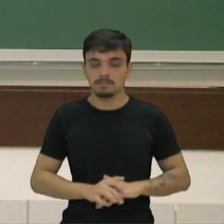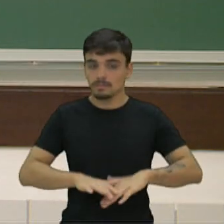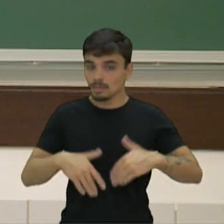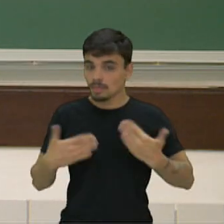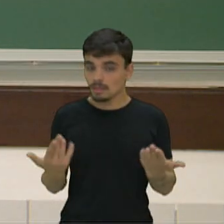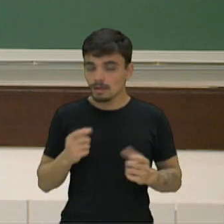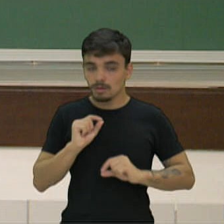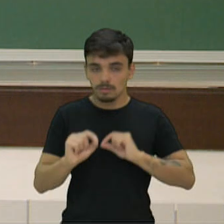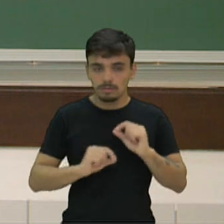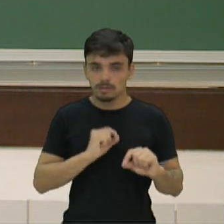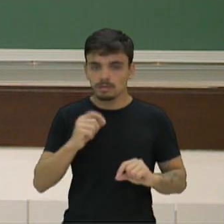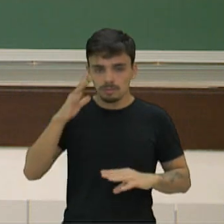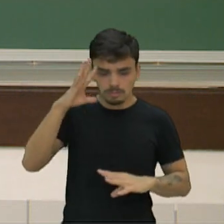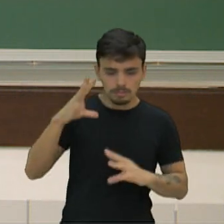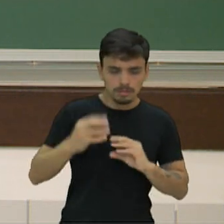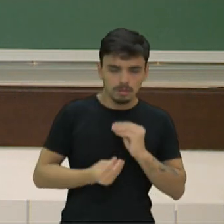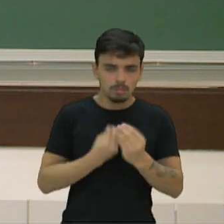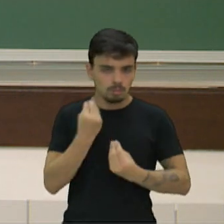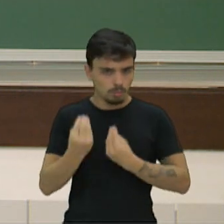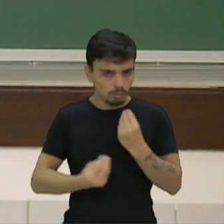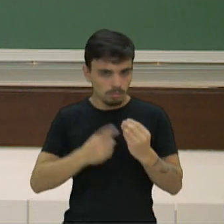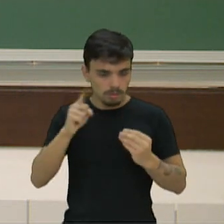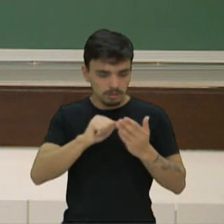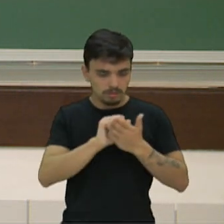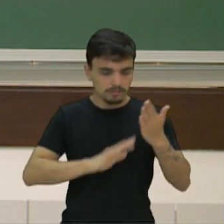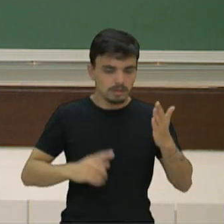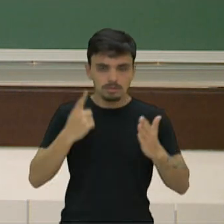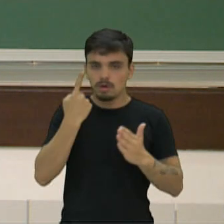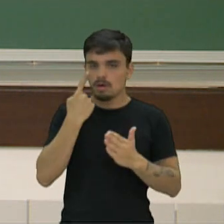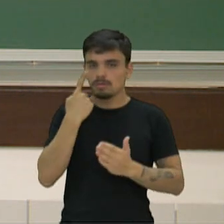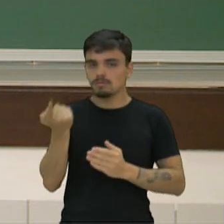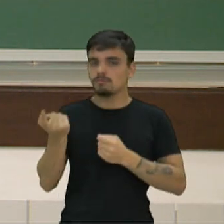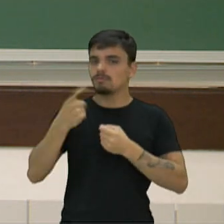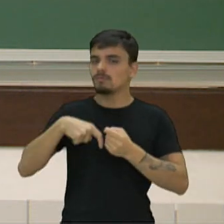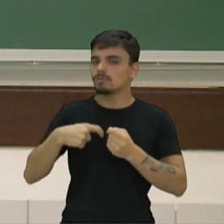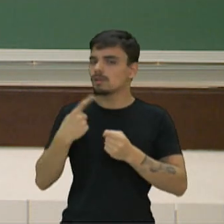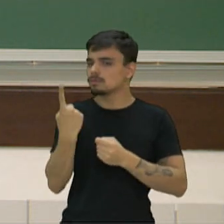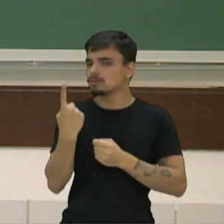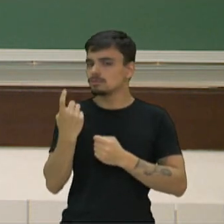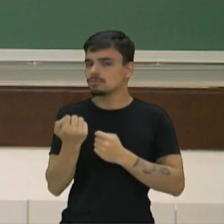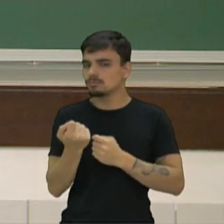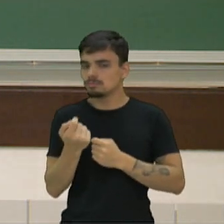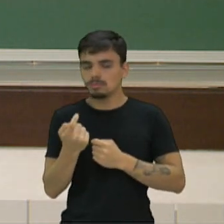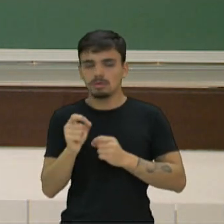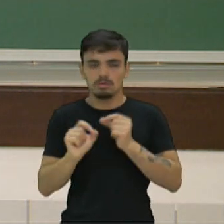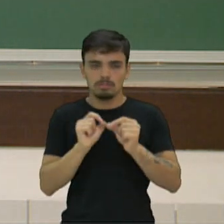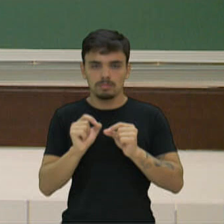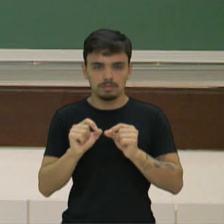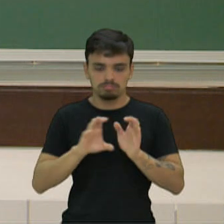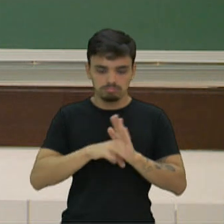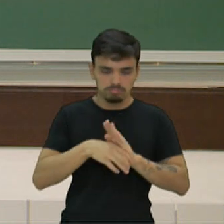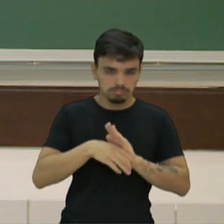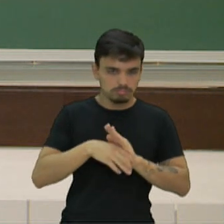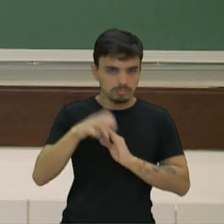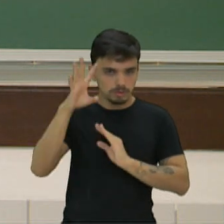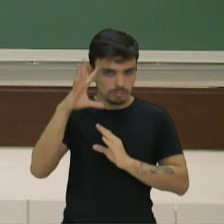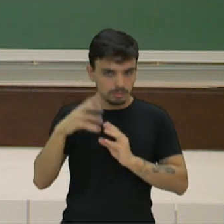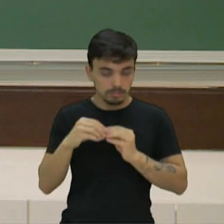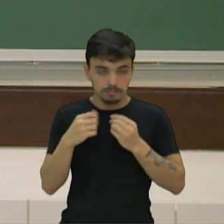Então, pessoal, entendendo o exercício, vamos voltar só um pouquinho aqui para a gente contextualizar aqui outra vez,